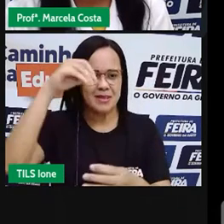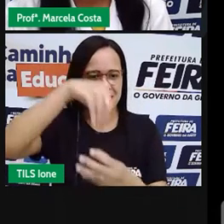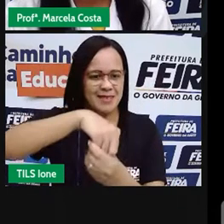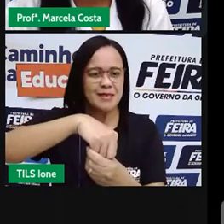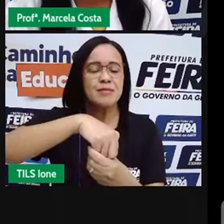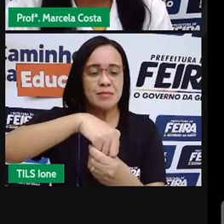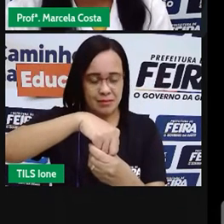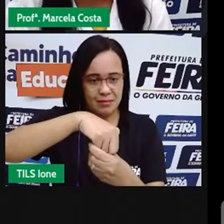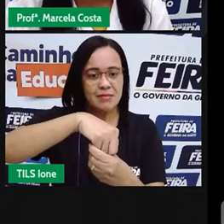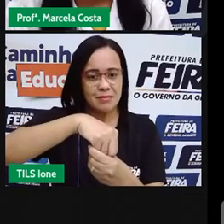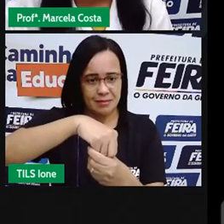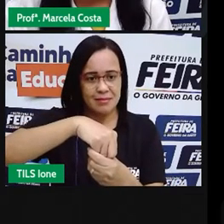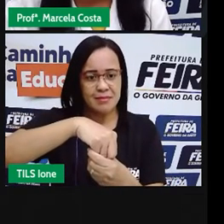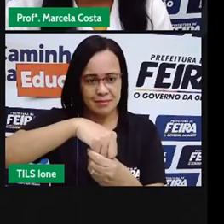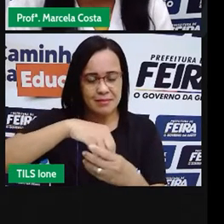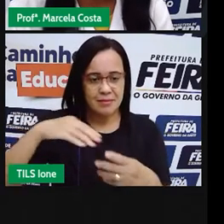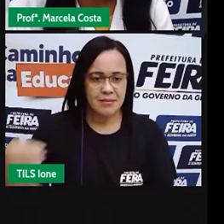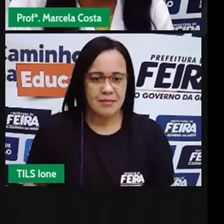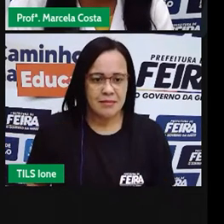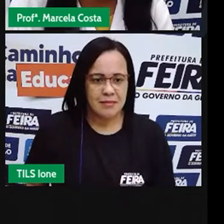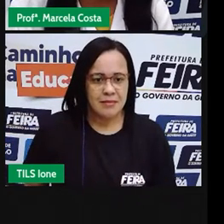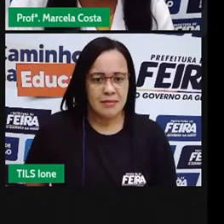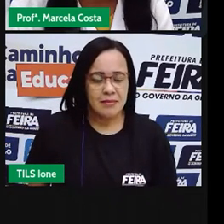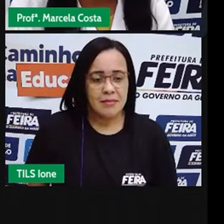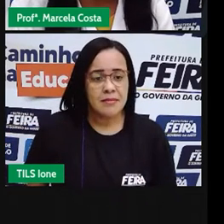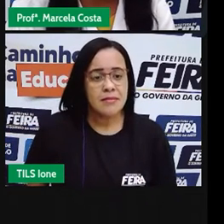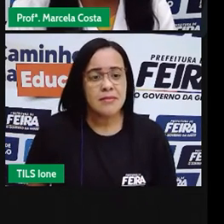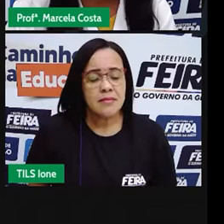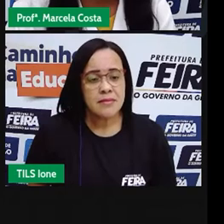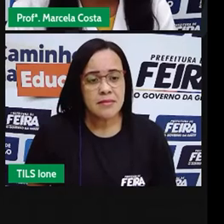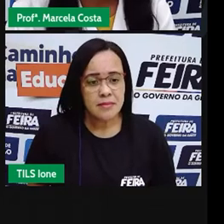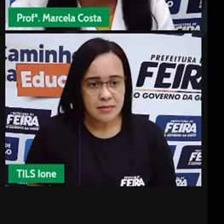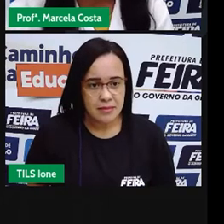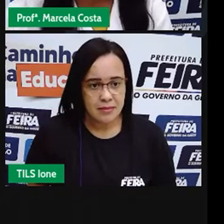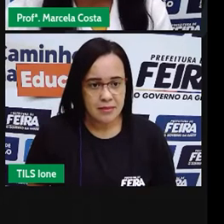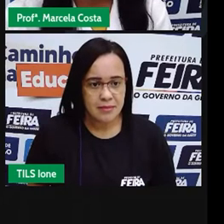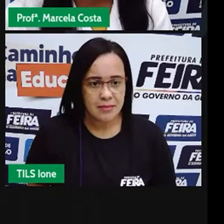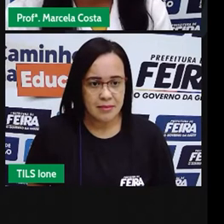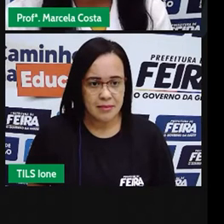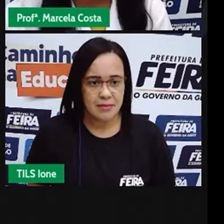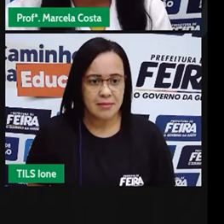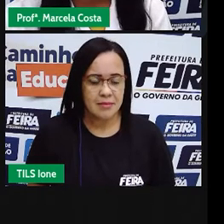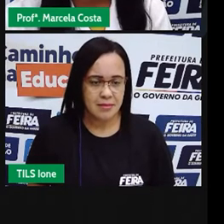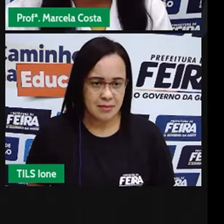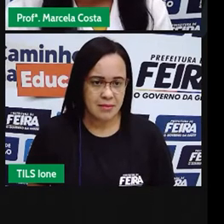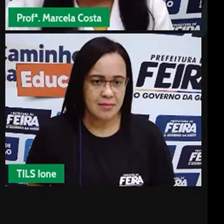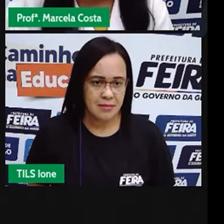muito tempo ela é